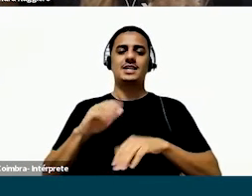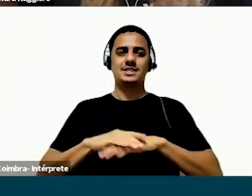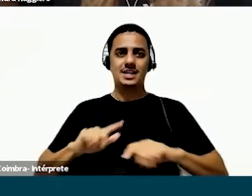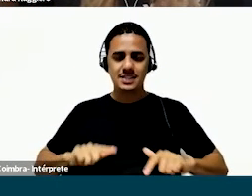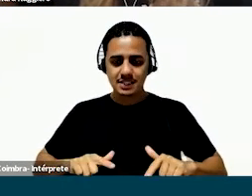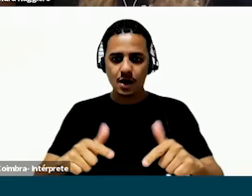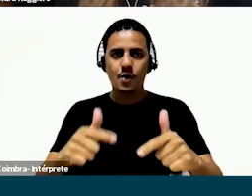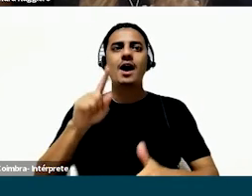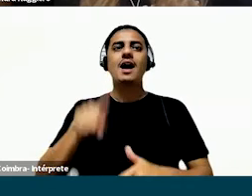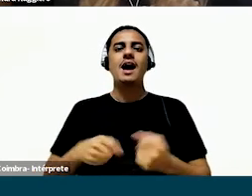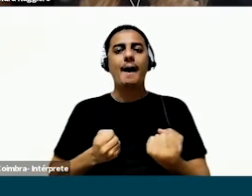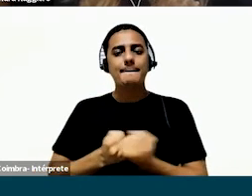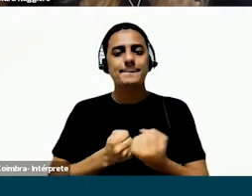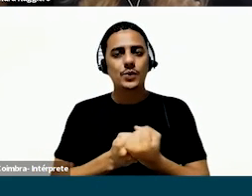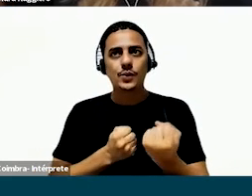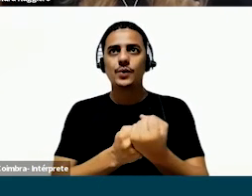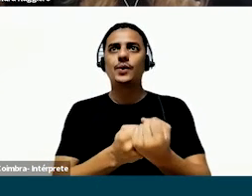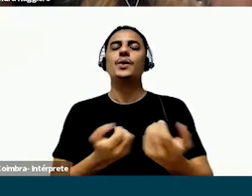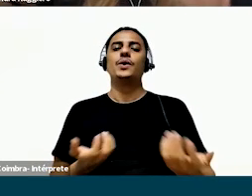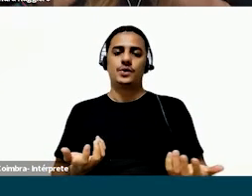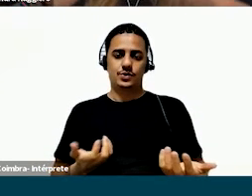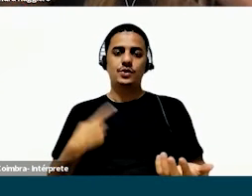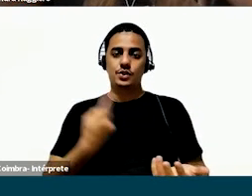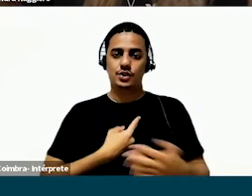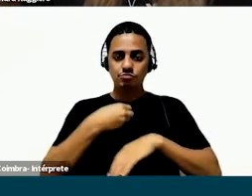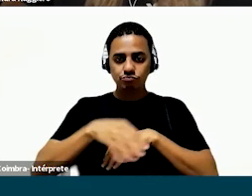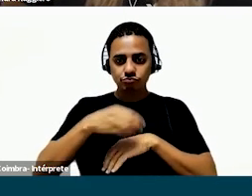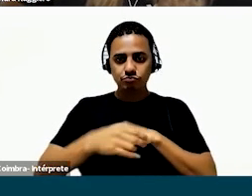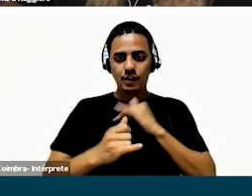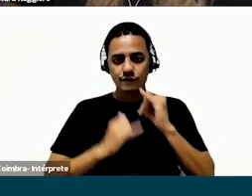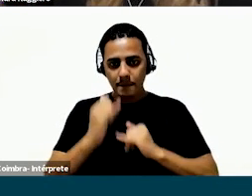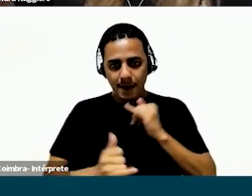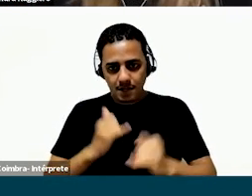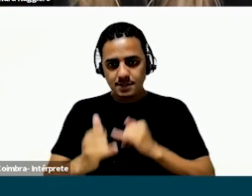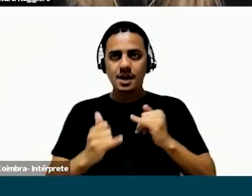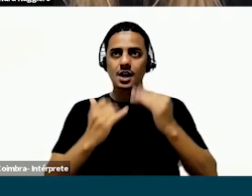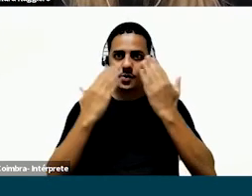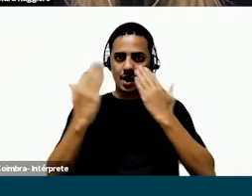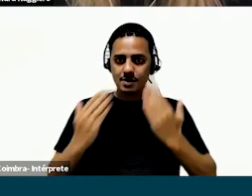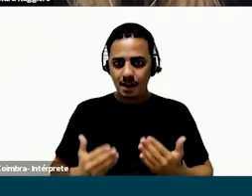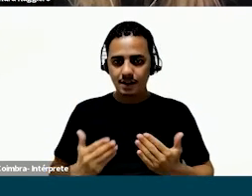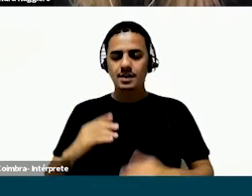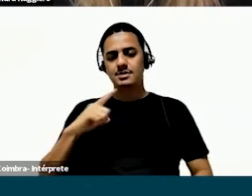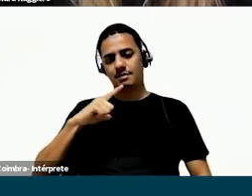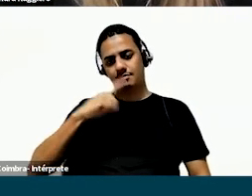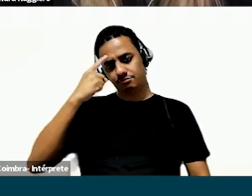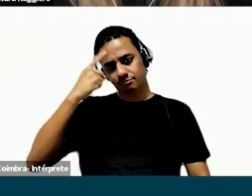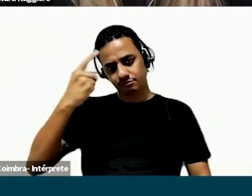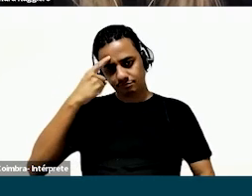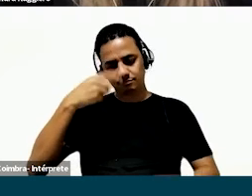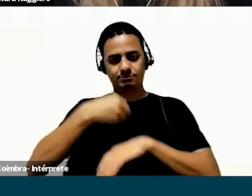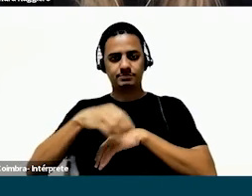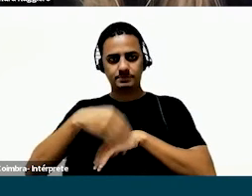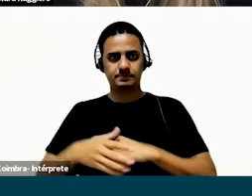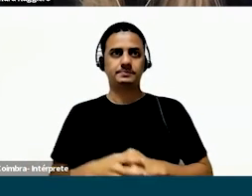No anterior que a gente viu, é um apoio à decisão. Nós fornecemos informações e os usuários analisam, têm os